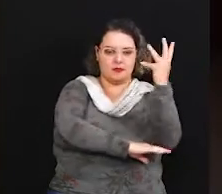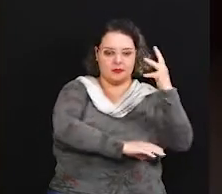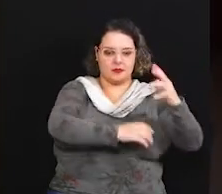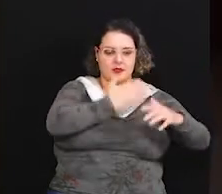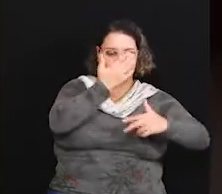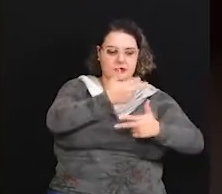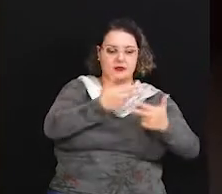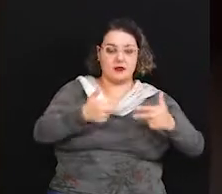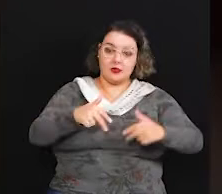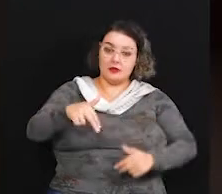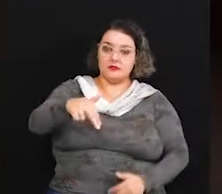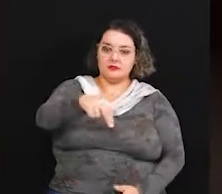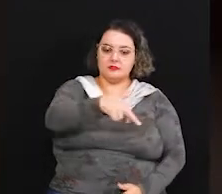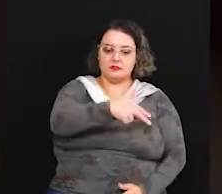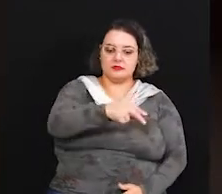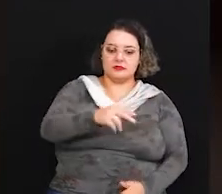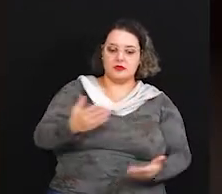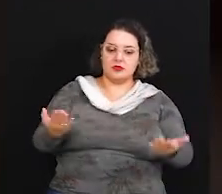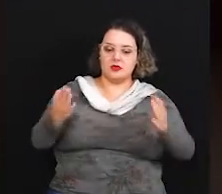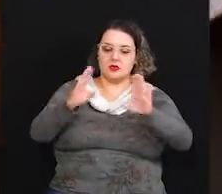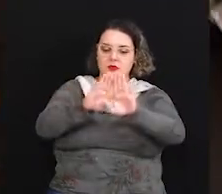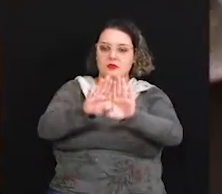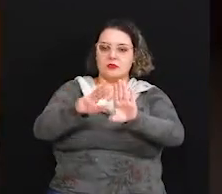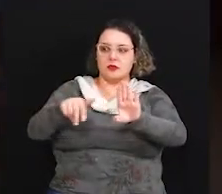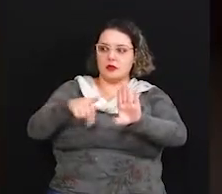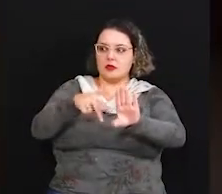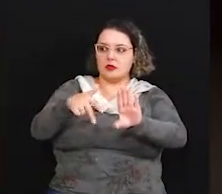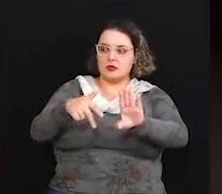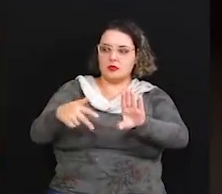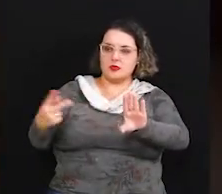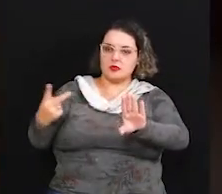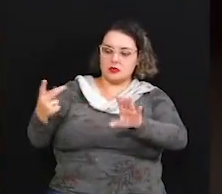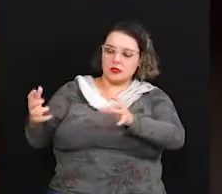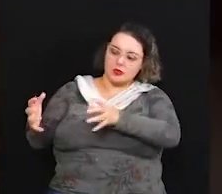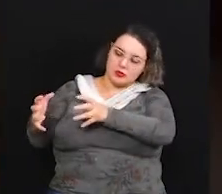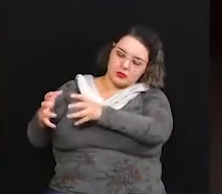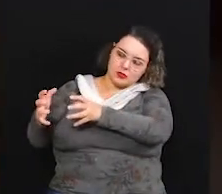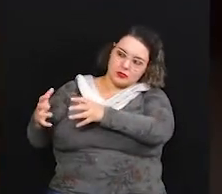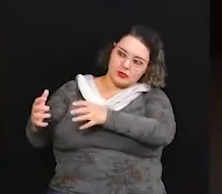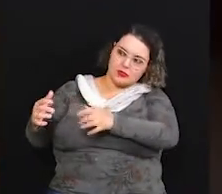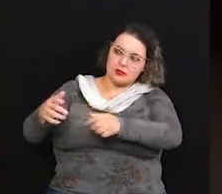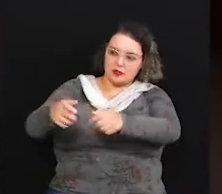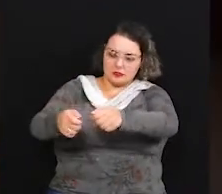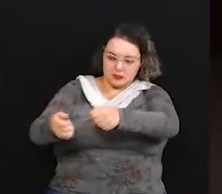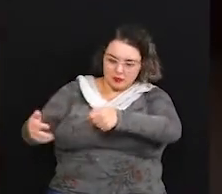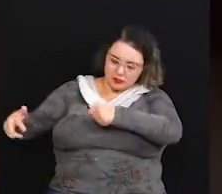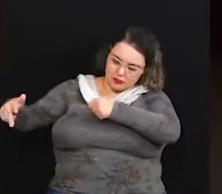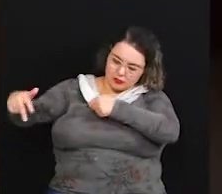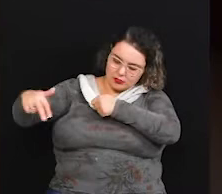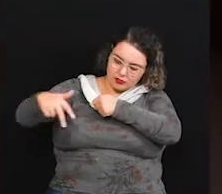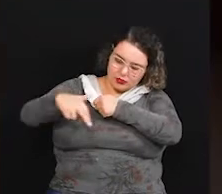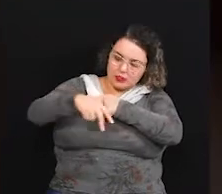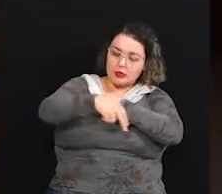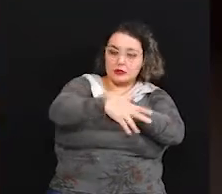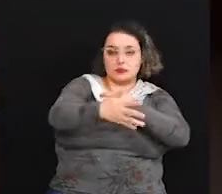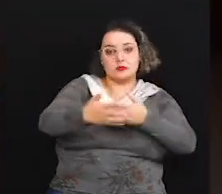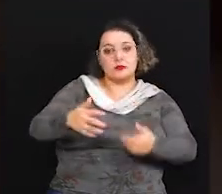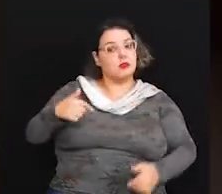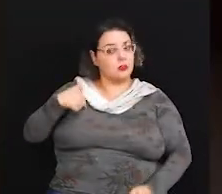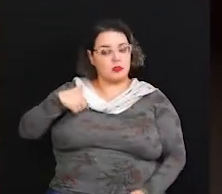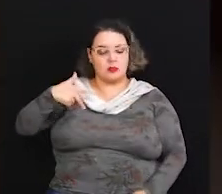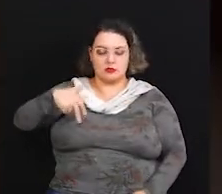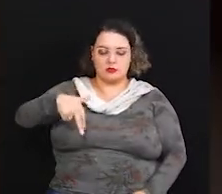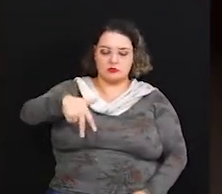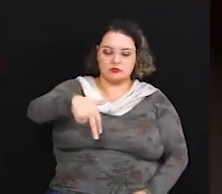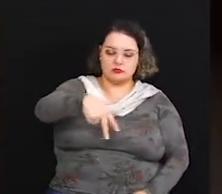vou no pomar. Aí quando eu cheguei no portão do pomar, chegou um segundo grupo. Eu abri o portão para eles passarem tudo e